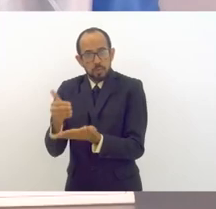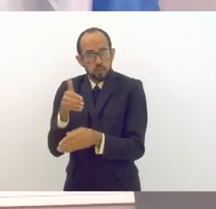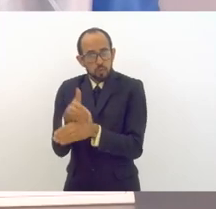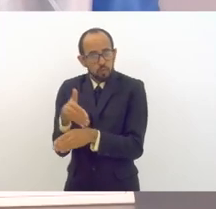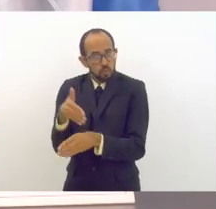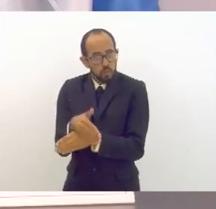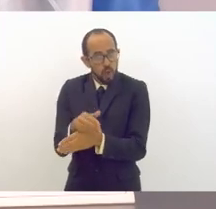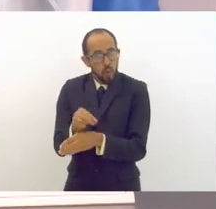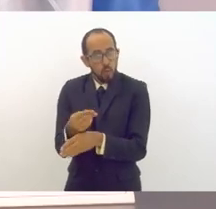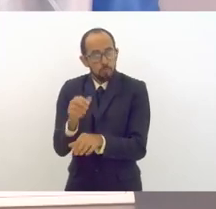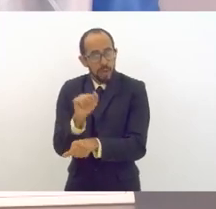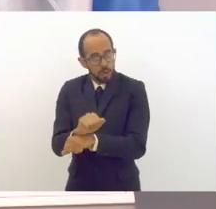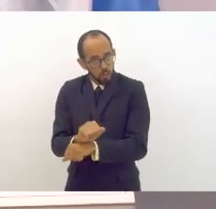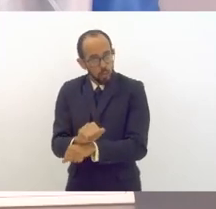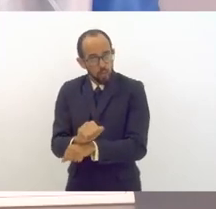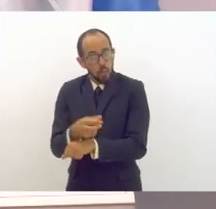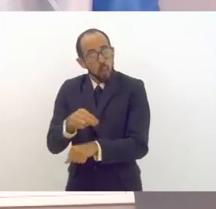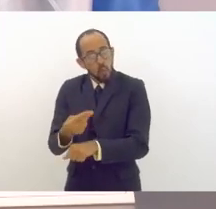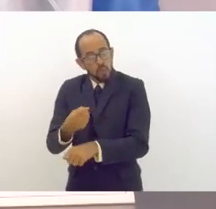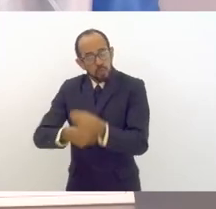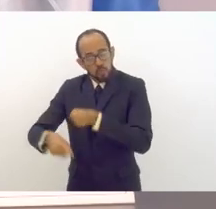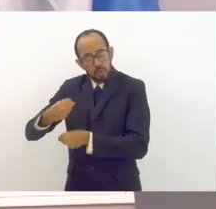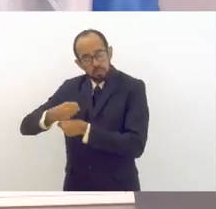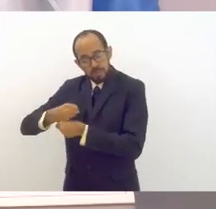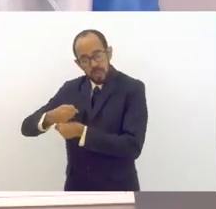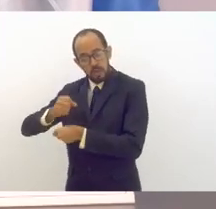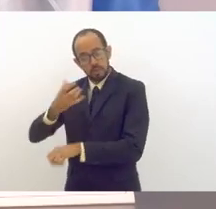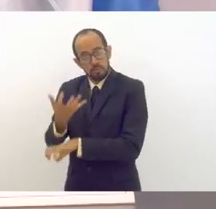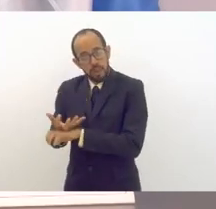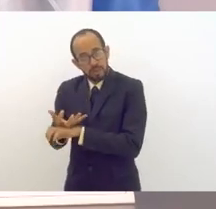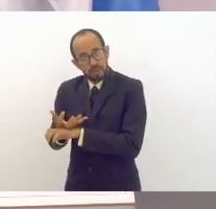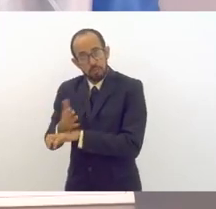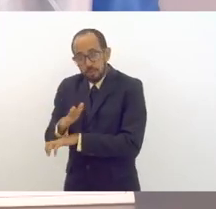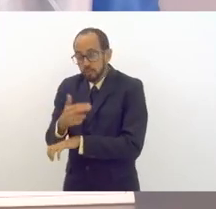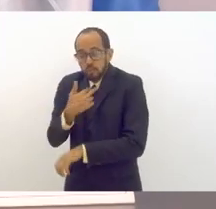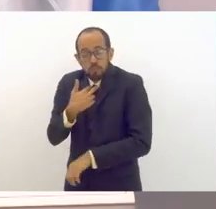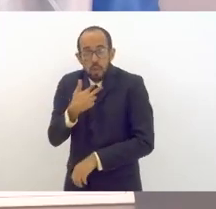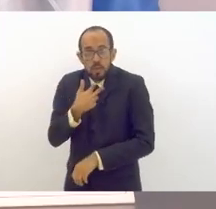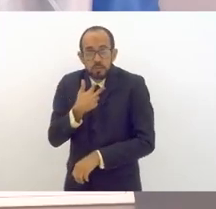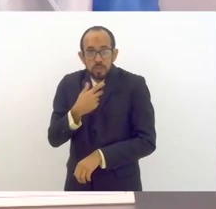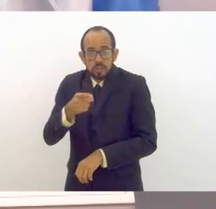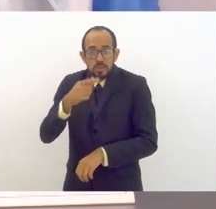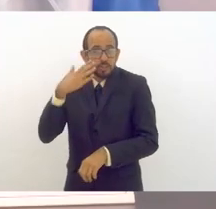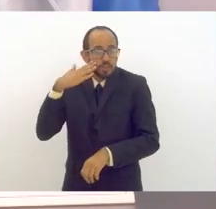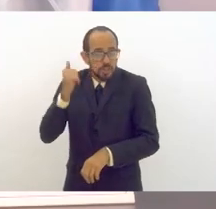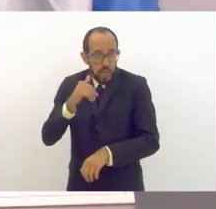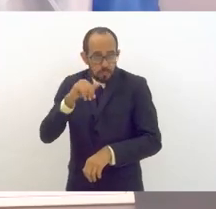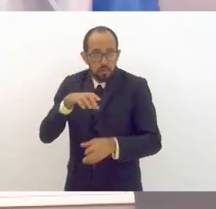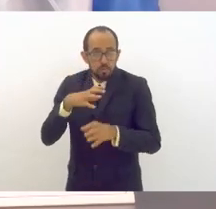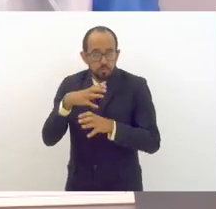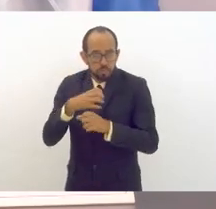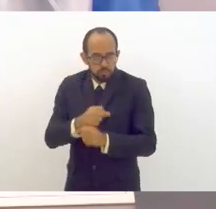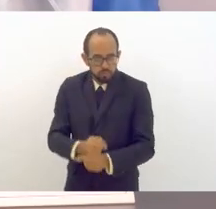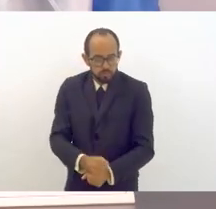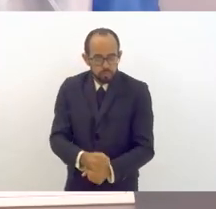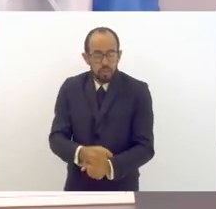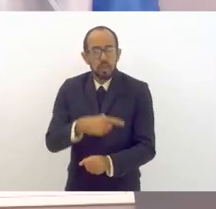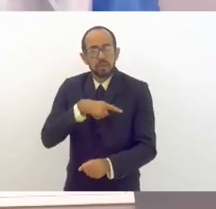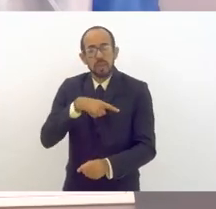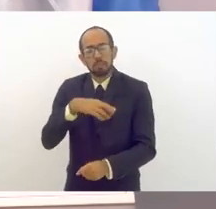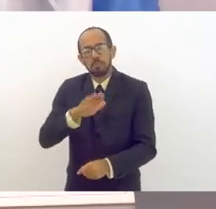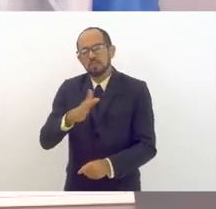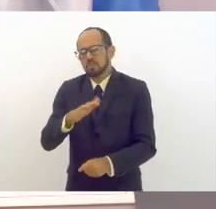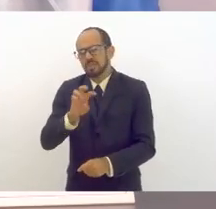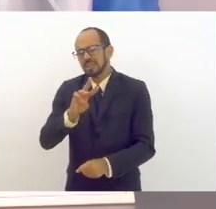que teve matrícula no ano anterior. Só que a gente não pode, porque a gente vê pelos dados do censo, a gente tem pelo menos cerca de 300